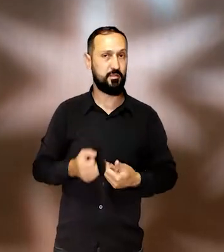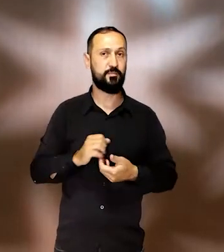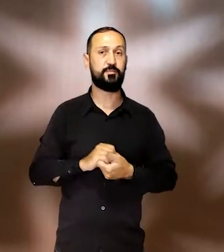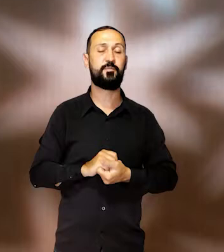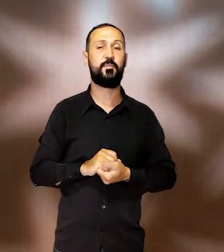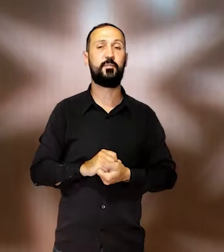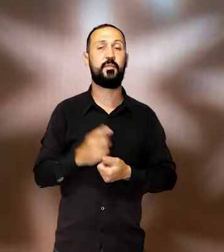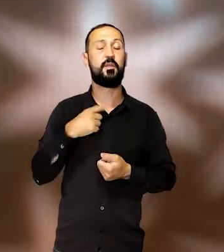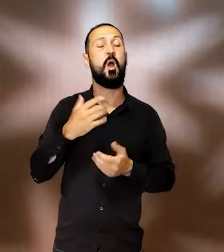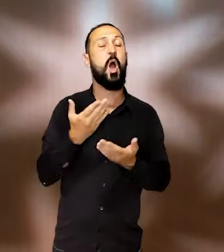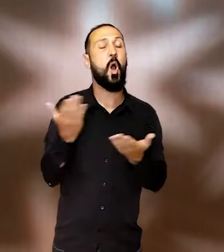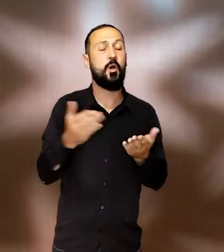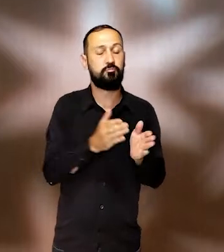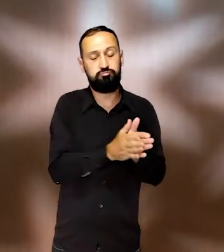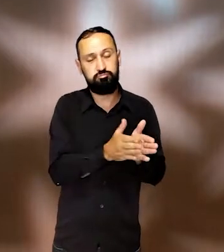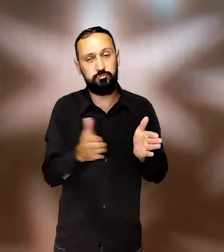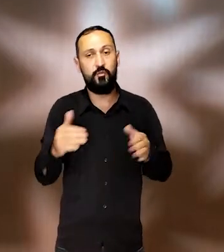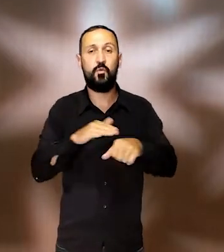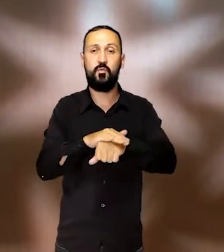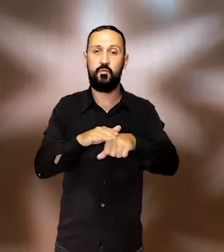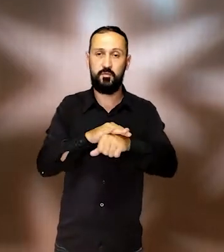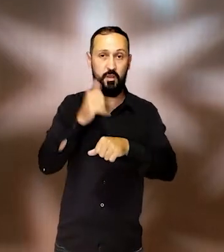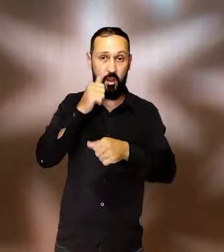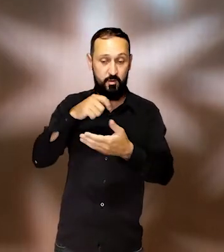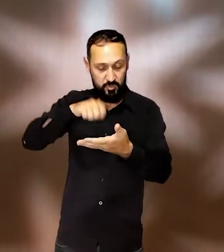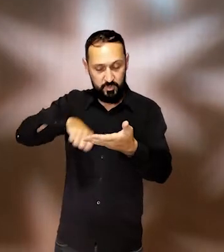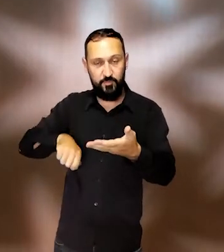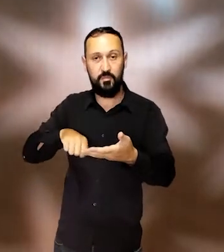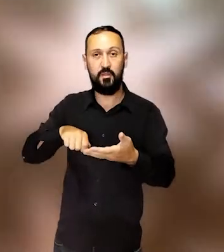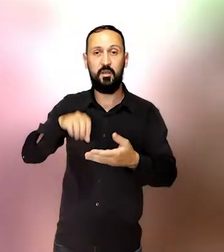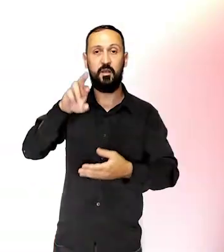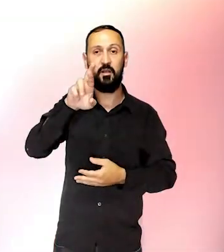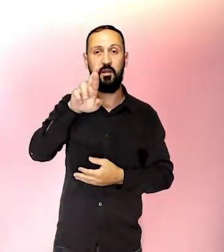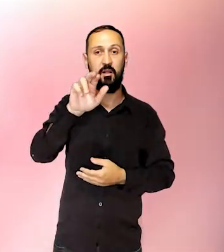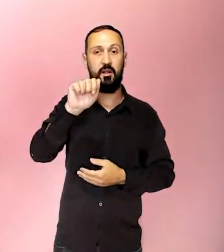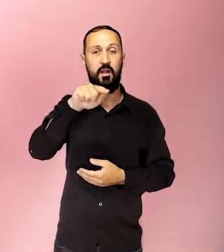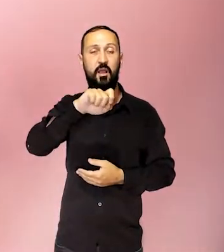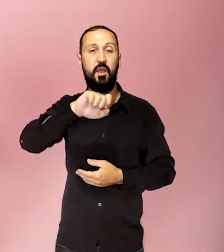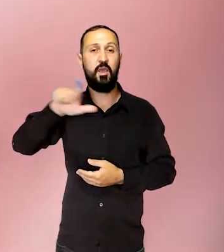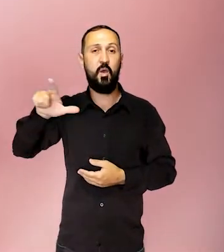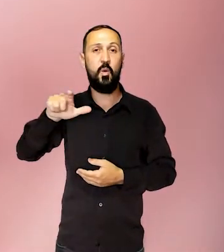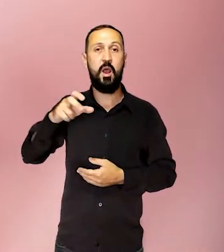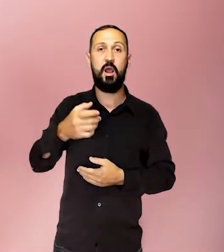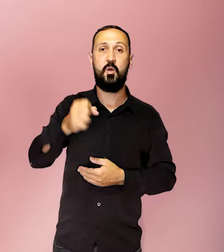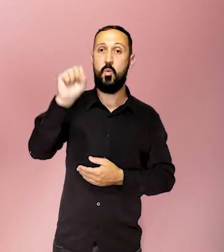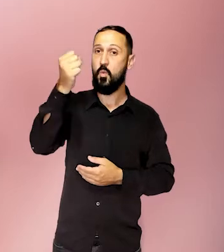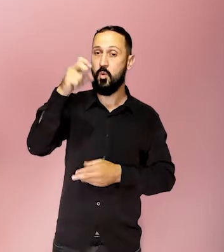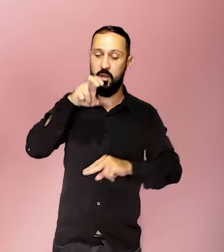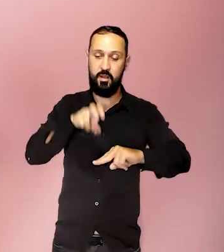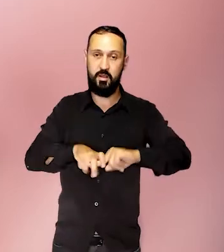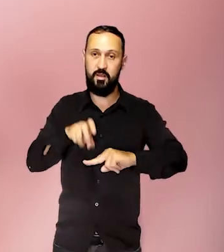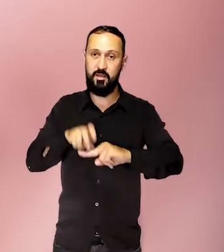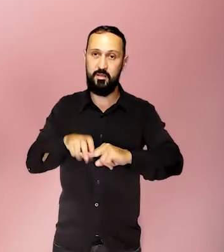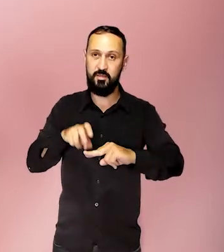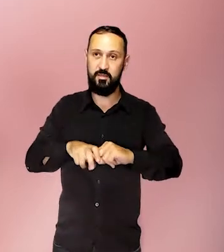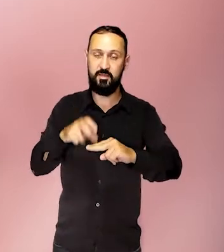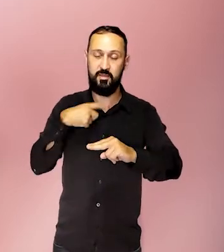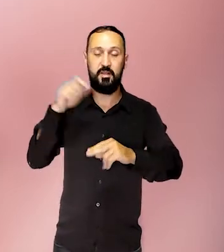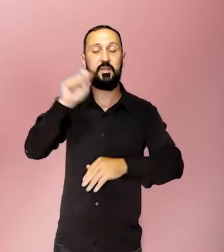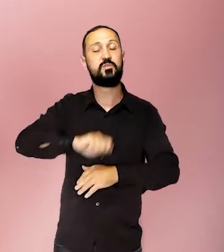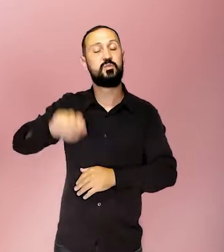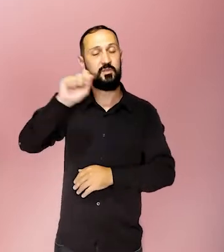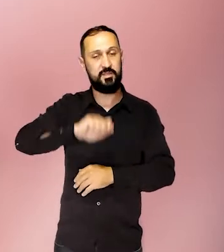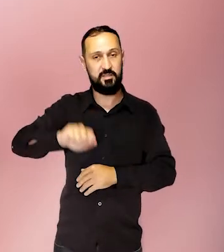cansaço. Nesse bloco, eu converso com a escritora Raquel Naveira, cadeira 8 da Academia Sul-Mato-Grossense de